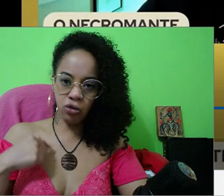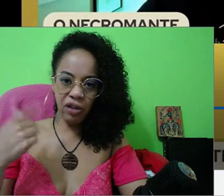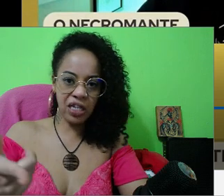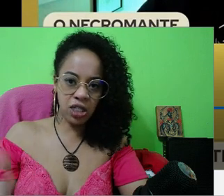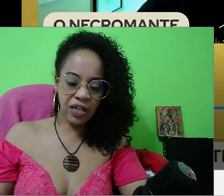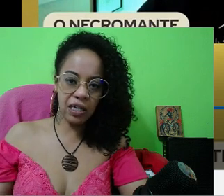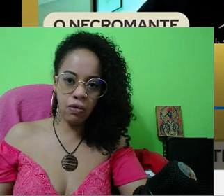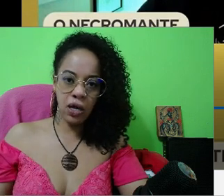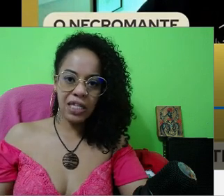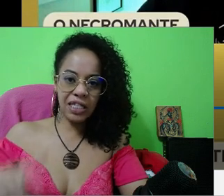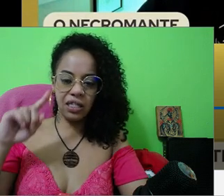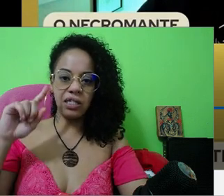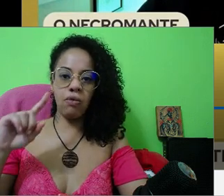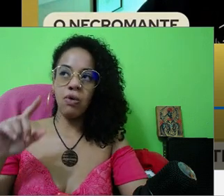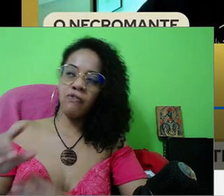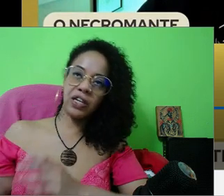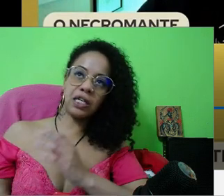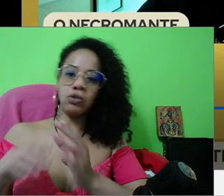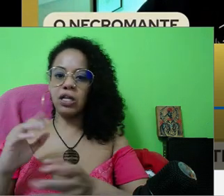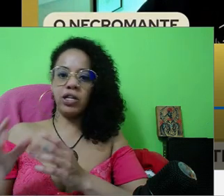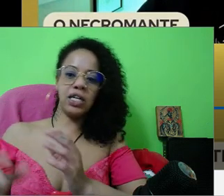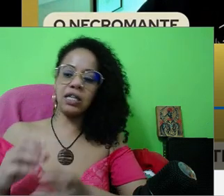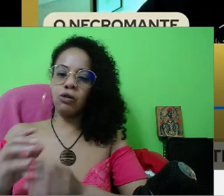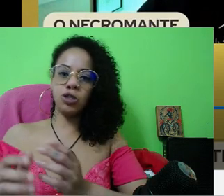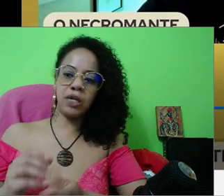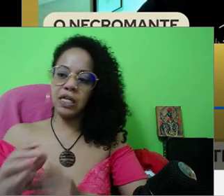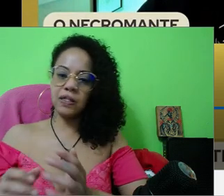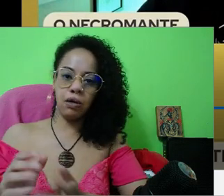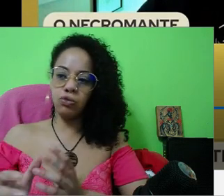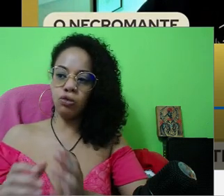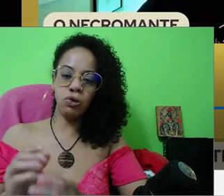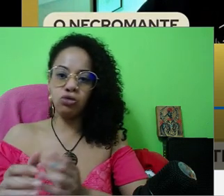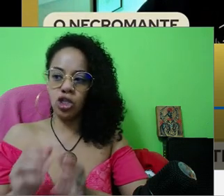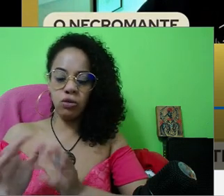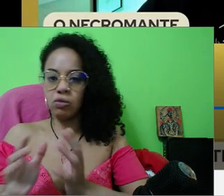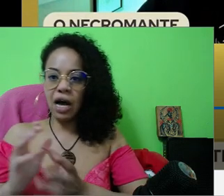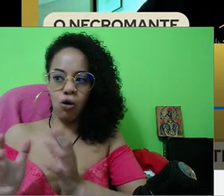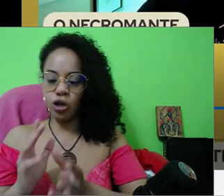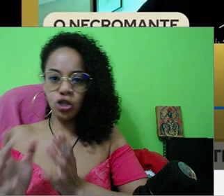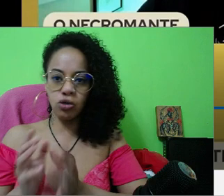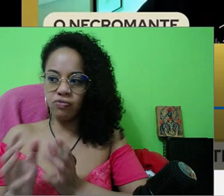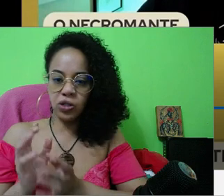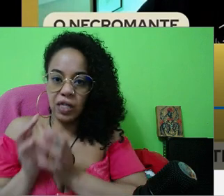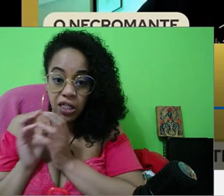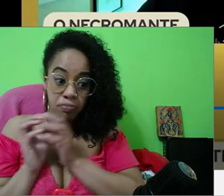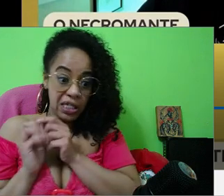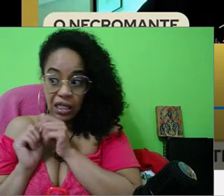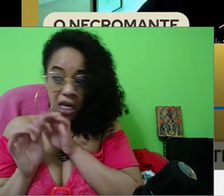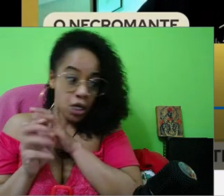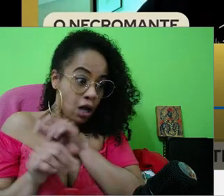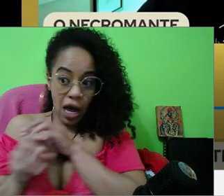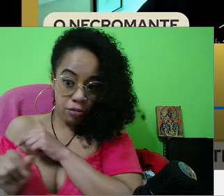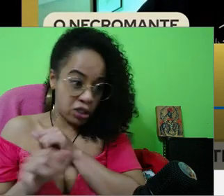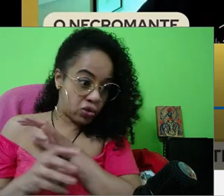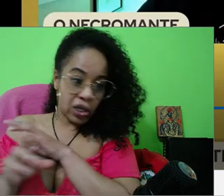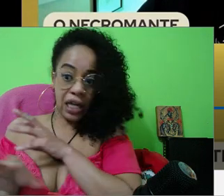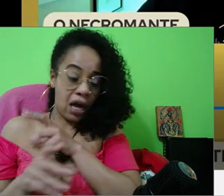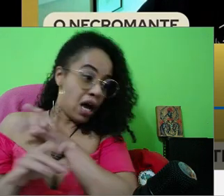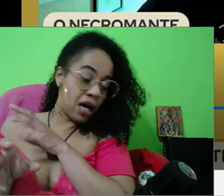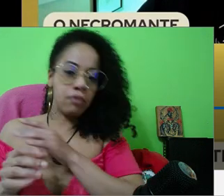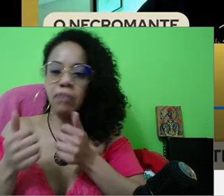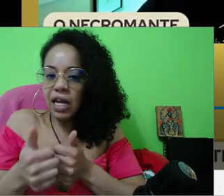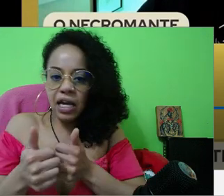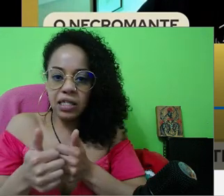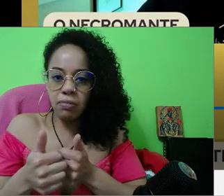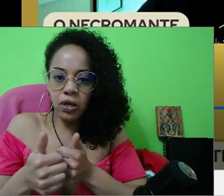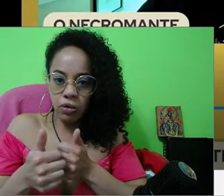Você sabe que eu não devo satisfação vocês estão fazendo teorias da conspiração do mundinho caótico de vocês que precisa ter aí eu